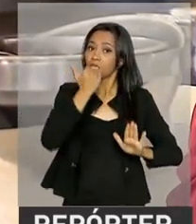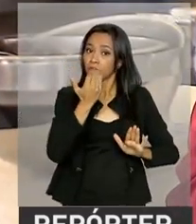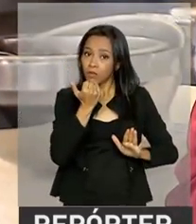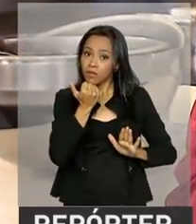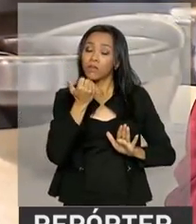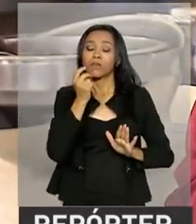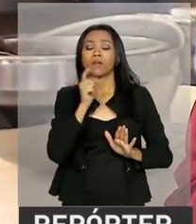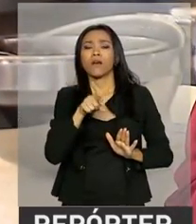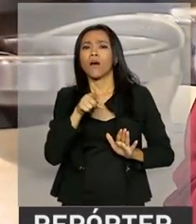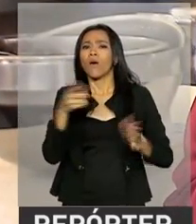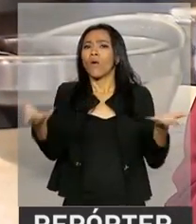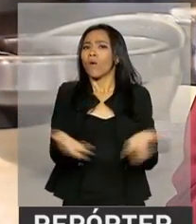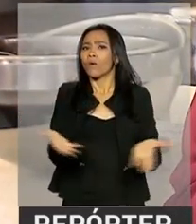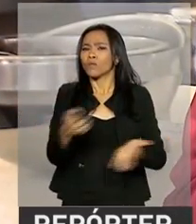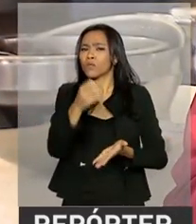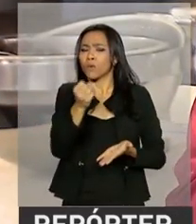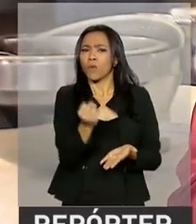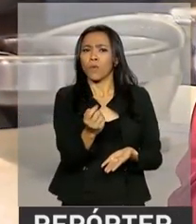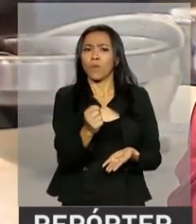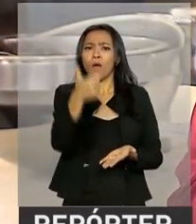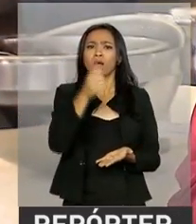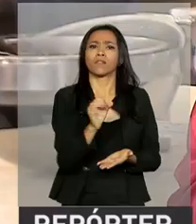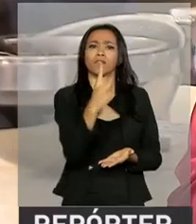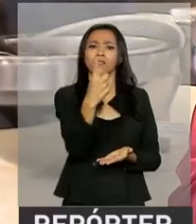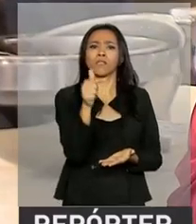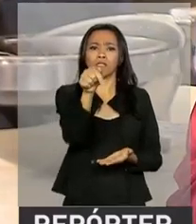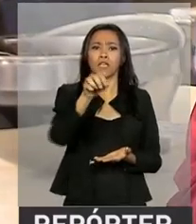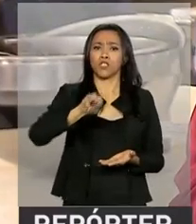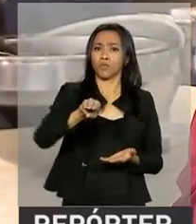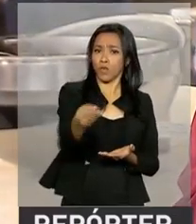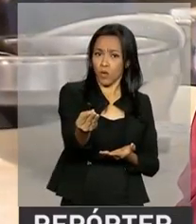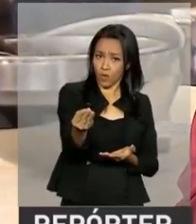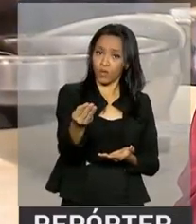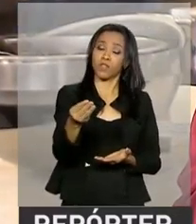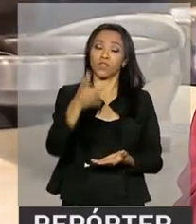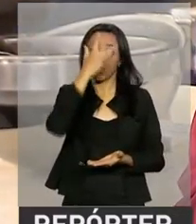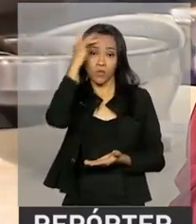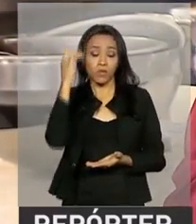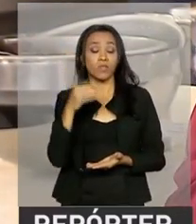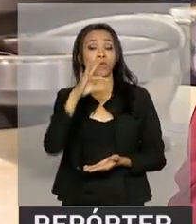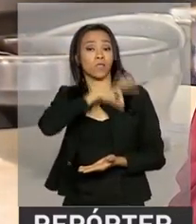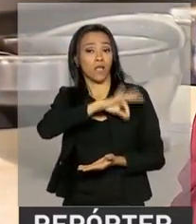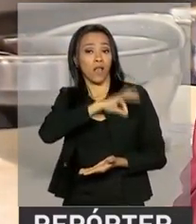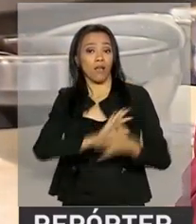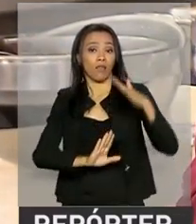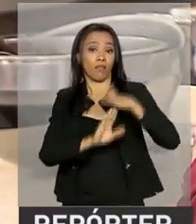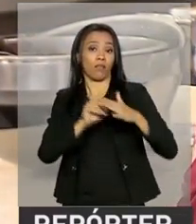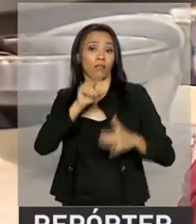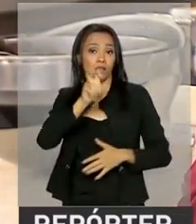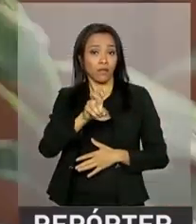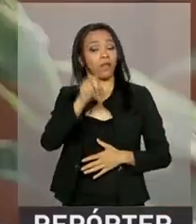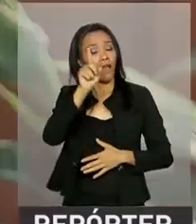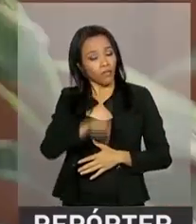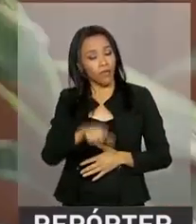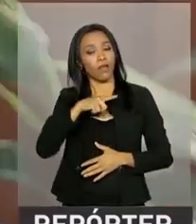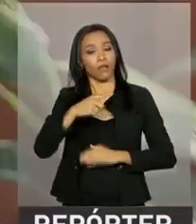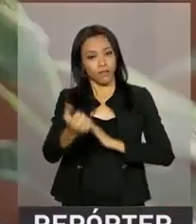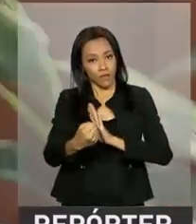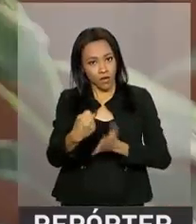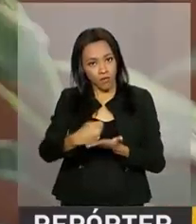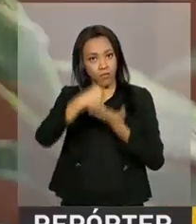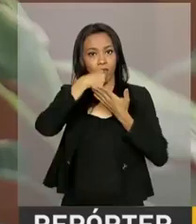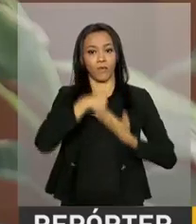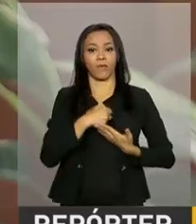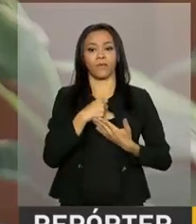atualmente quase 17 milhões de pessoas que ganham até 1 5 salário mínimo são atendidas pelo paço priorizo